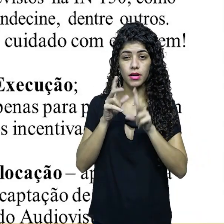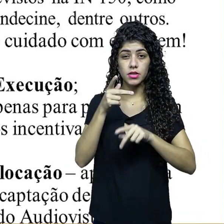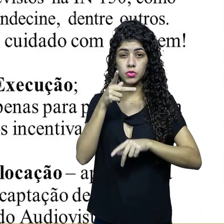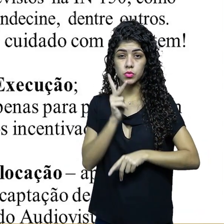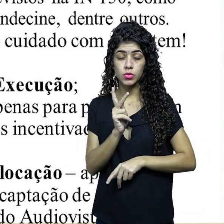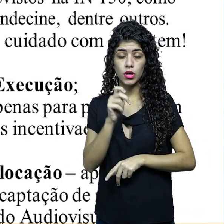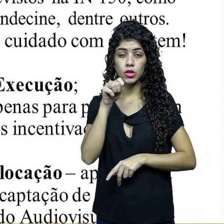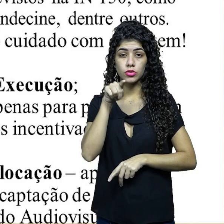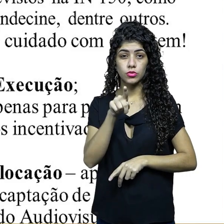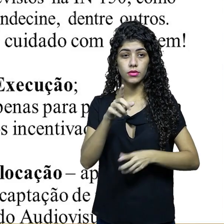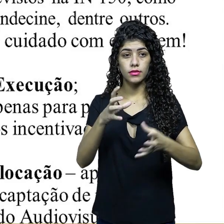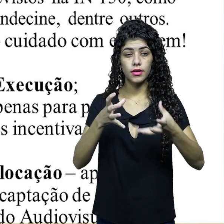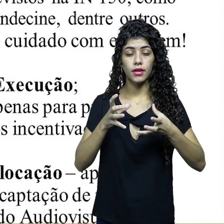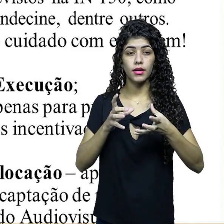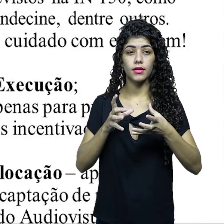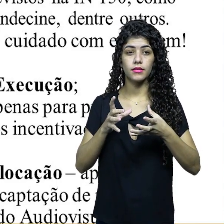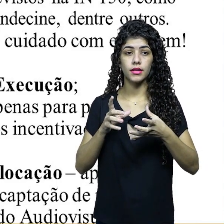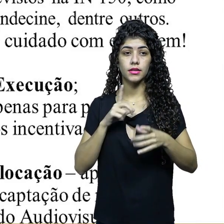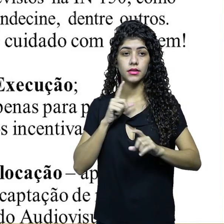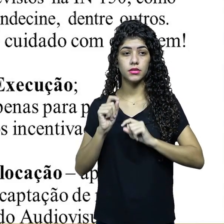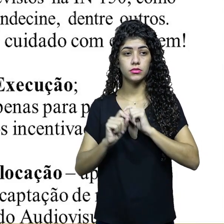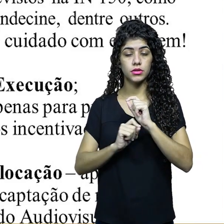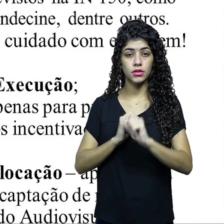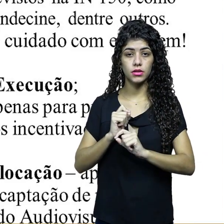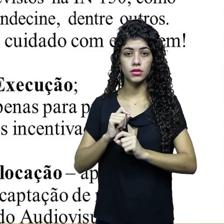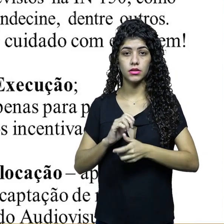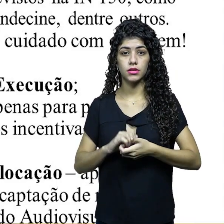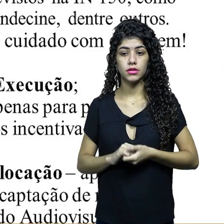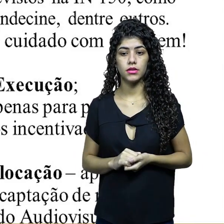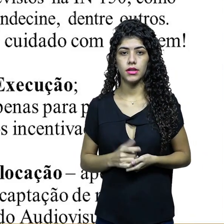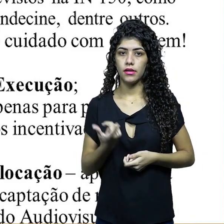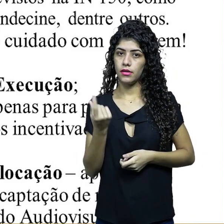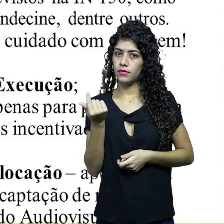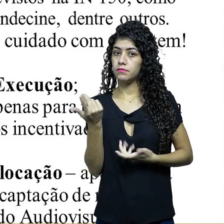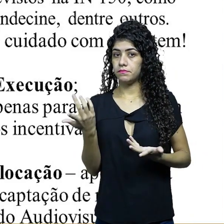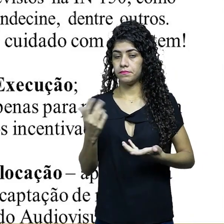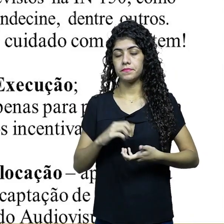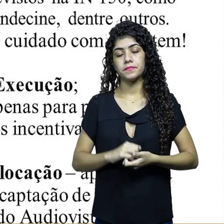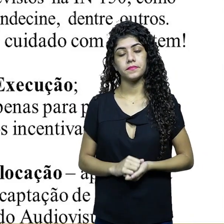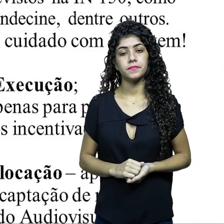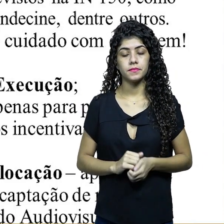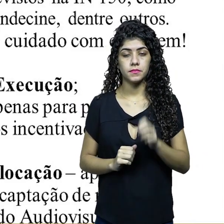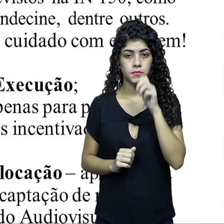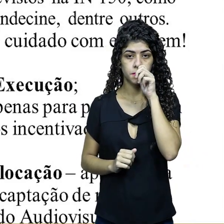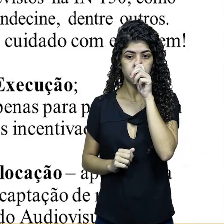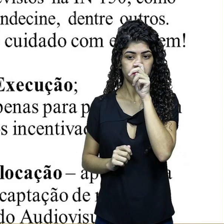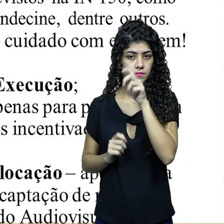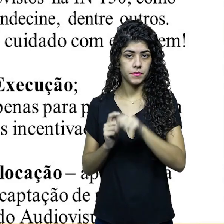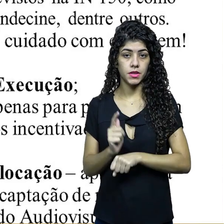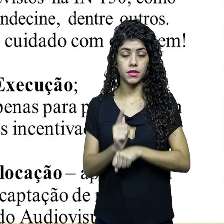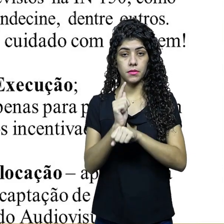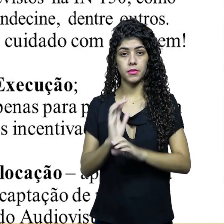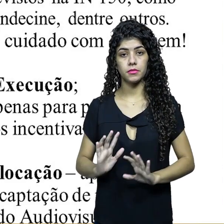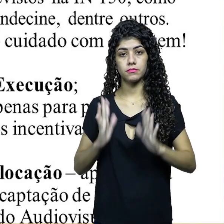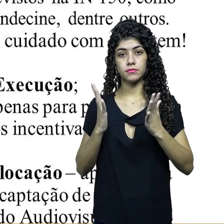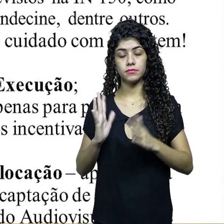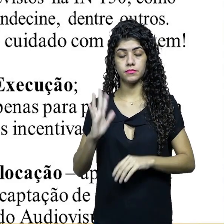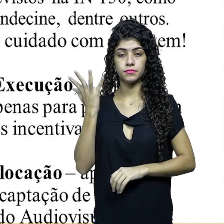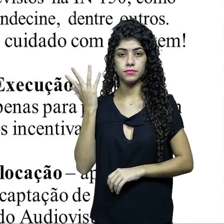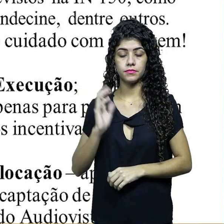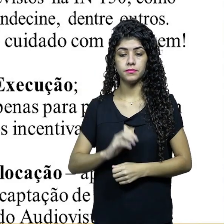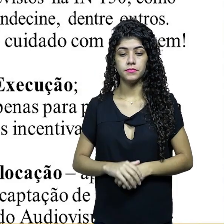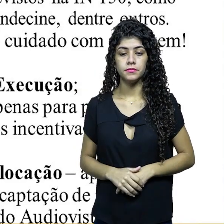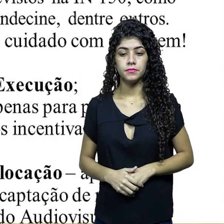você está concorrendo, se esse é um item financiado. Gerenciamento e execução.